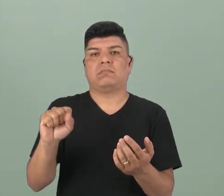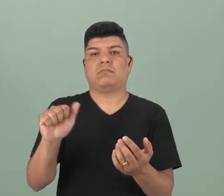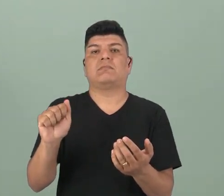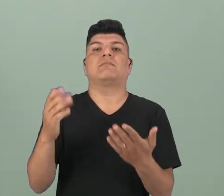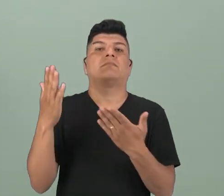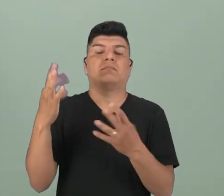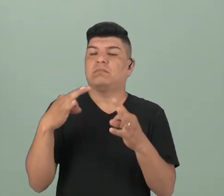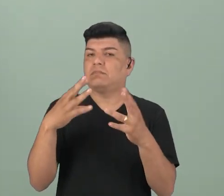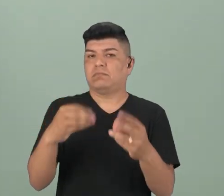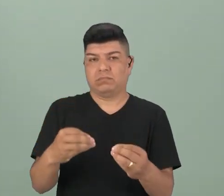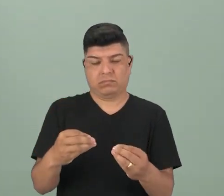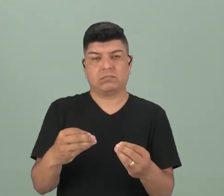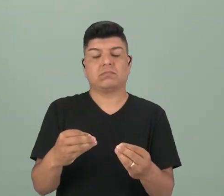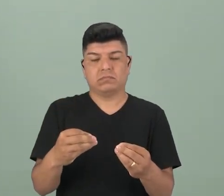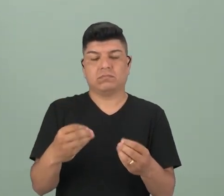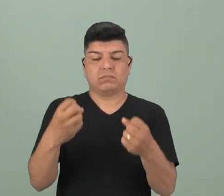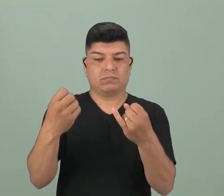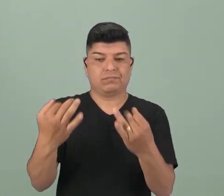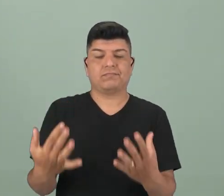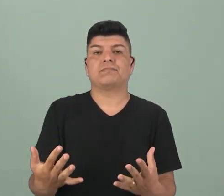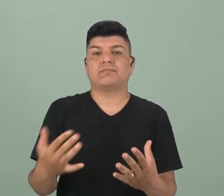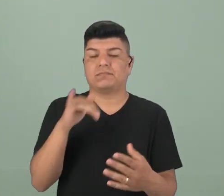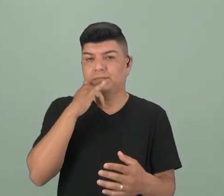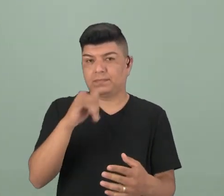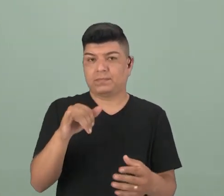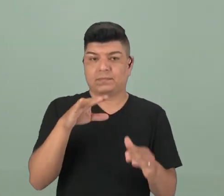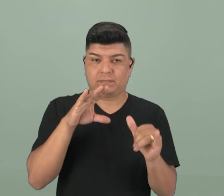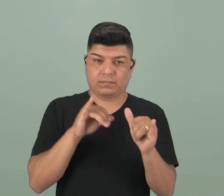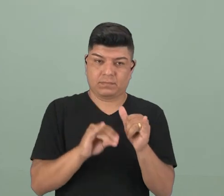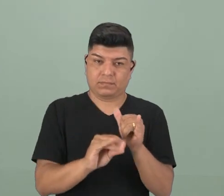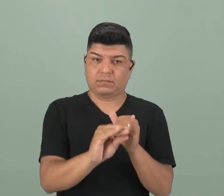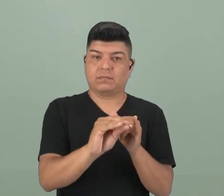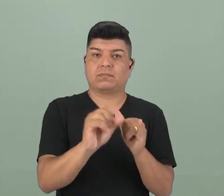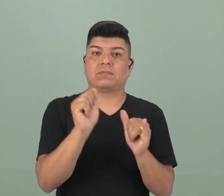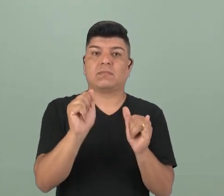lá, como nós falamos lá na energia térmica.